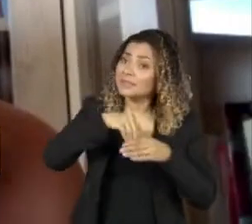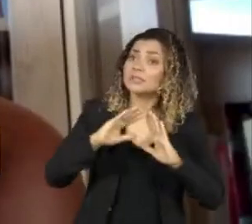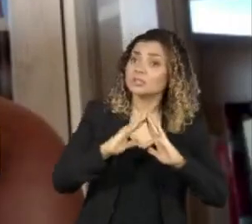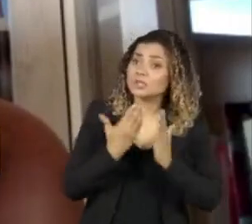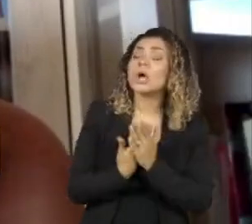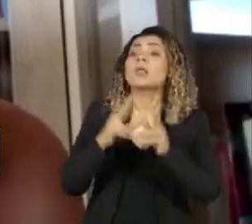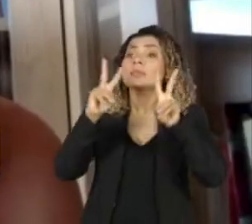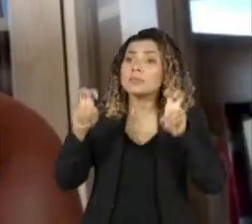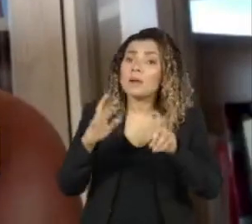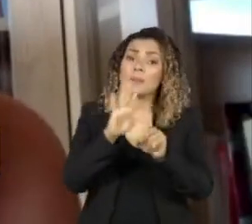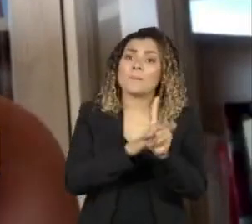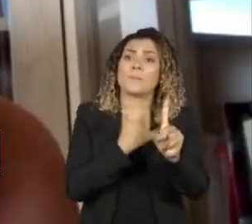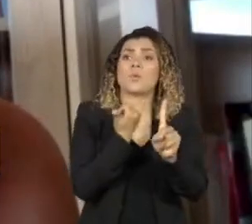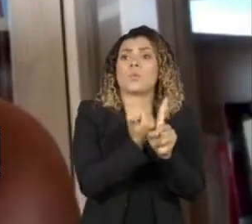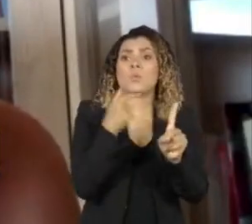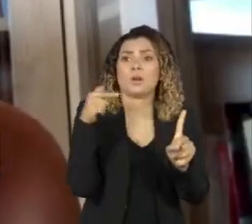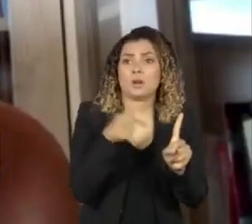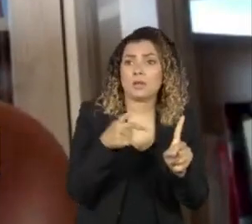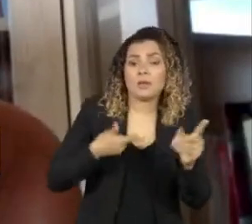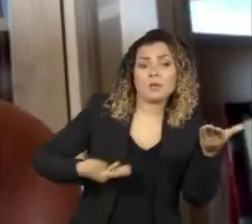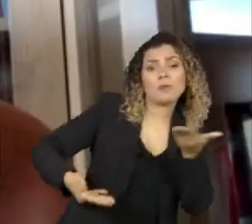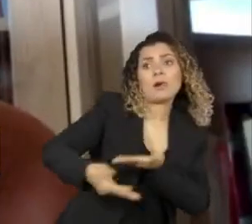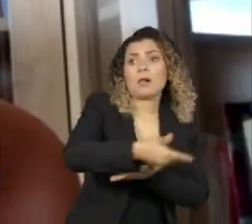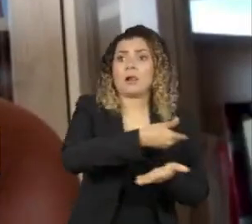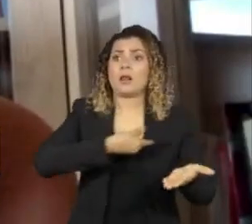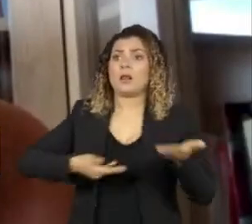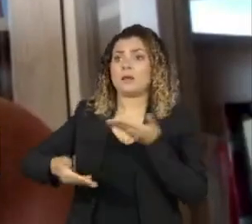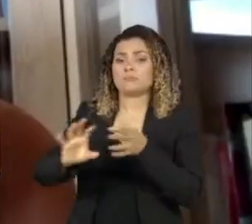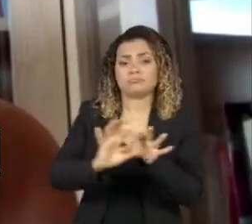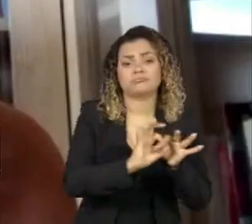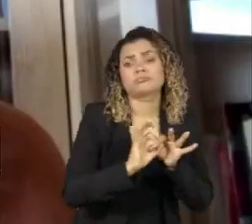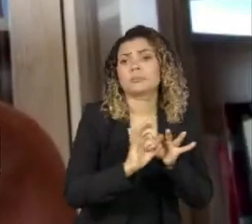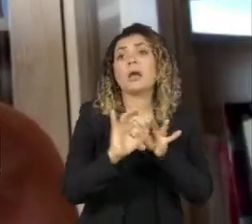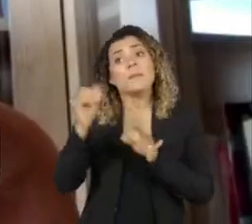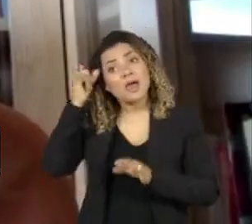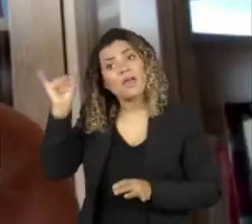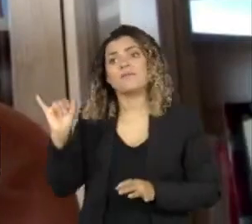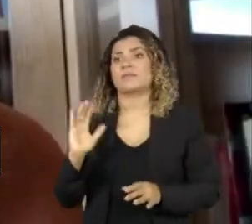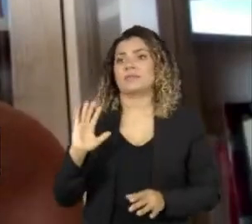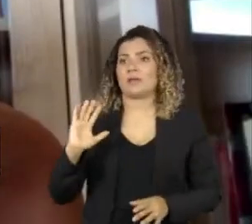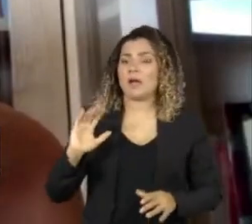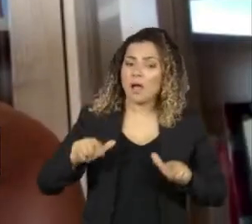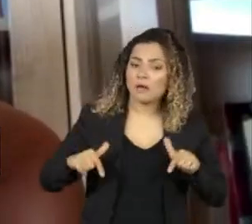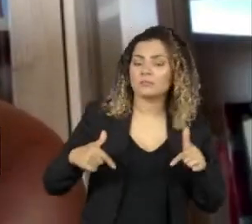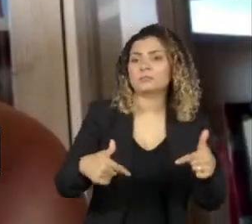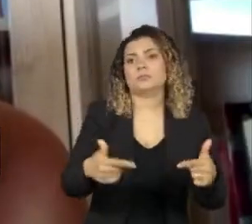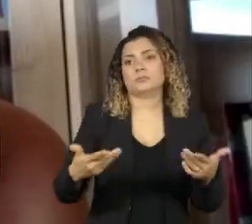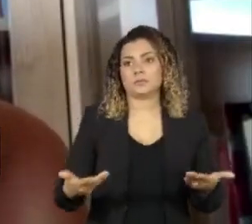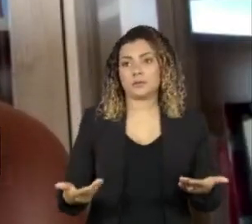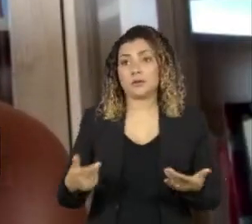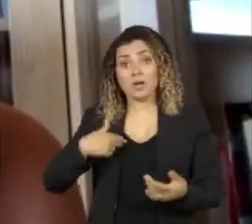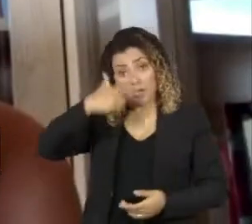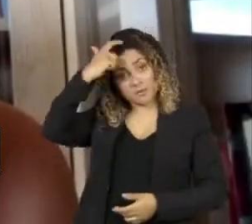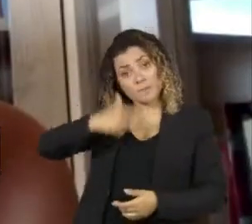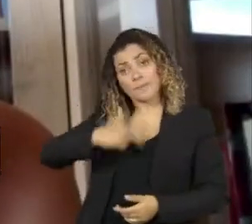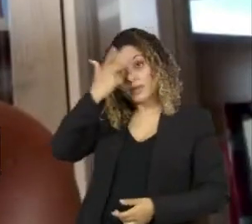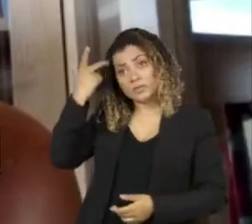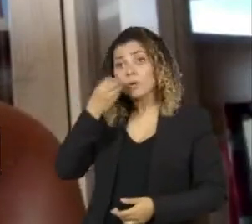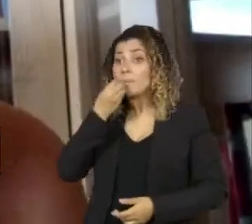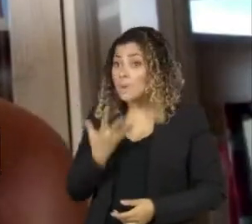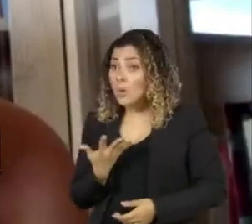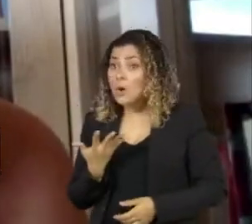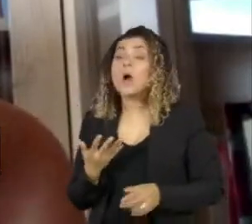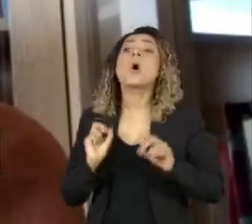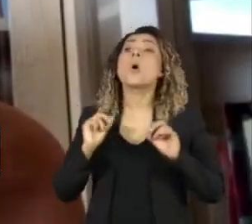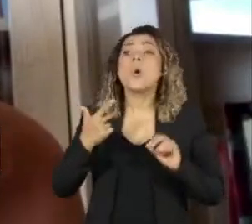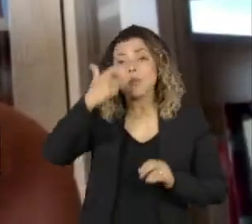que este espírito da escola seja o que vale a pena a gente ser. A gente ser pessoas do bem, a gente ser